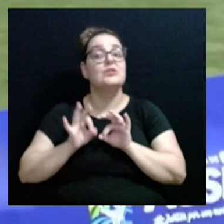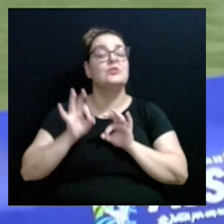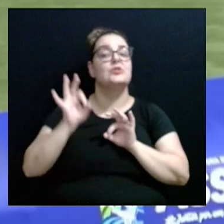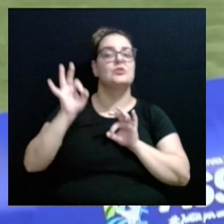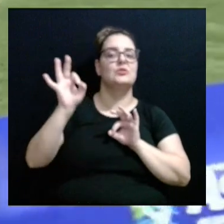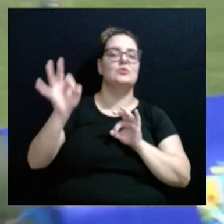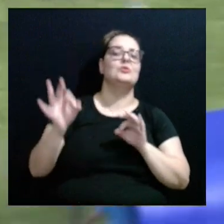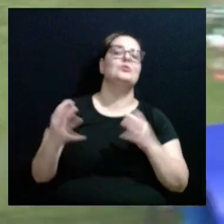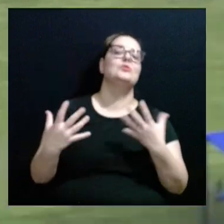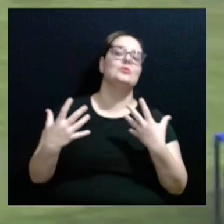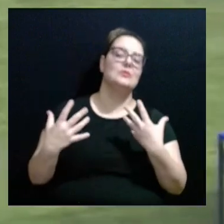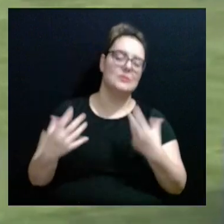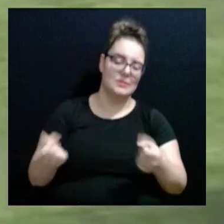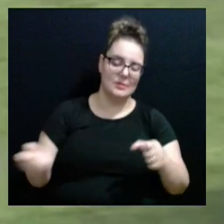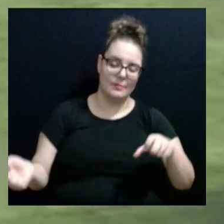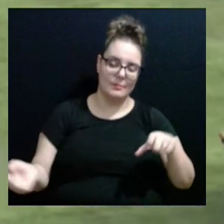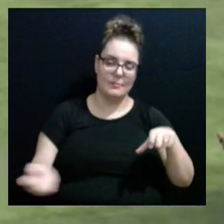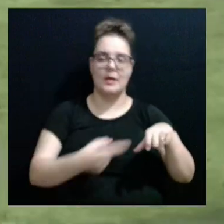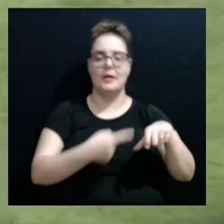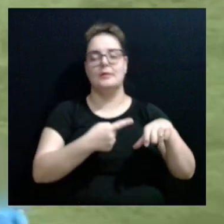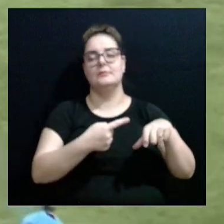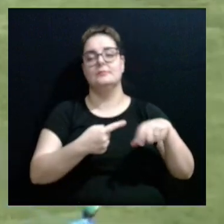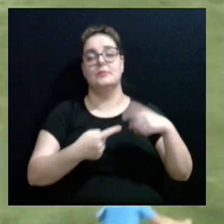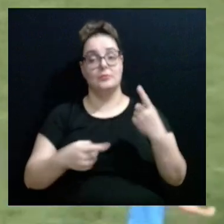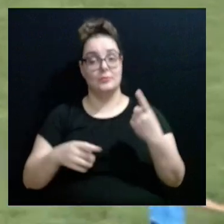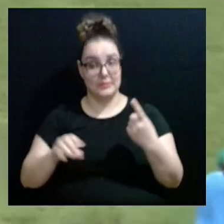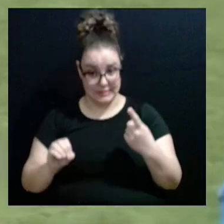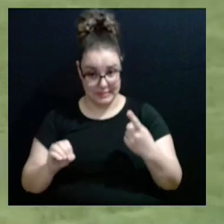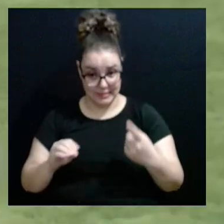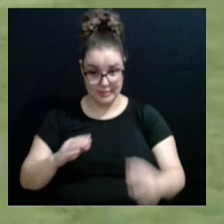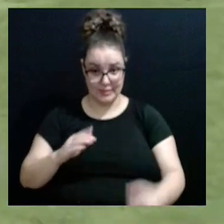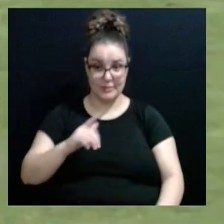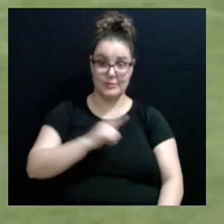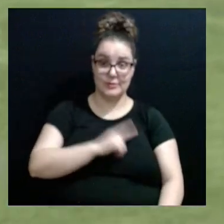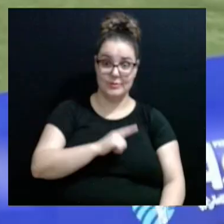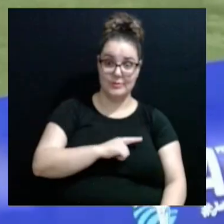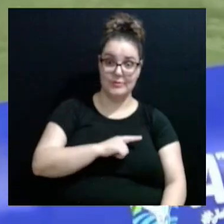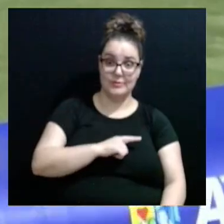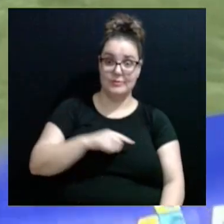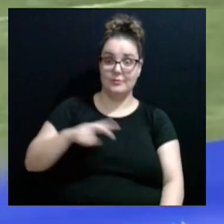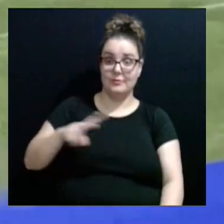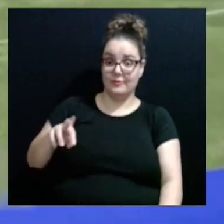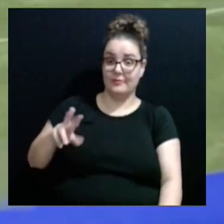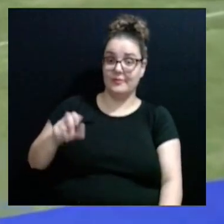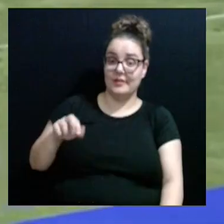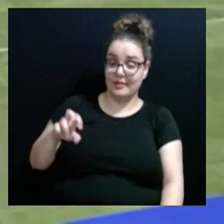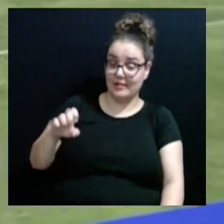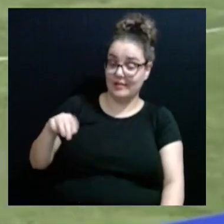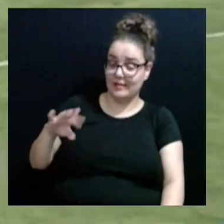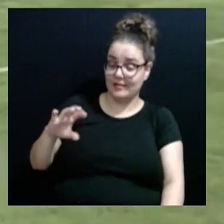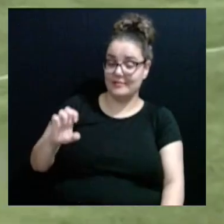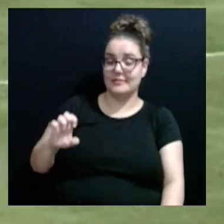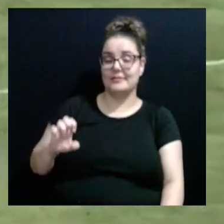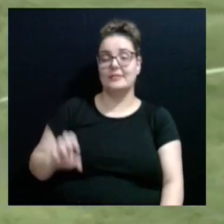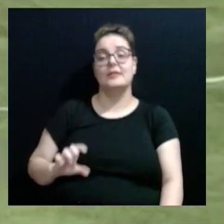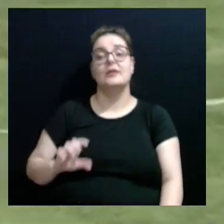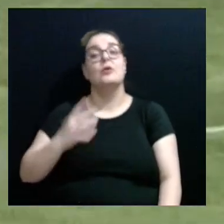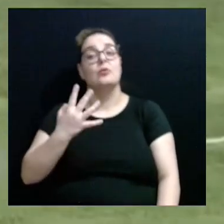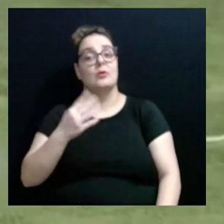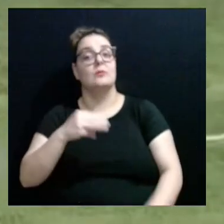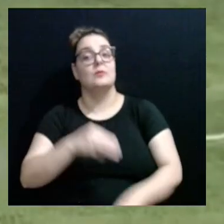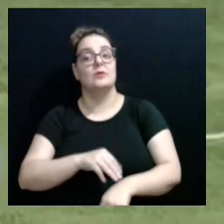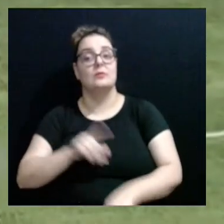acertou um chutaço. 1-0 Bugre para cima do Naviraense. 4 minutos depois, Arthur